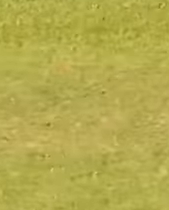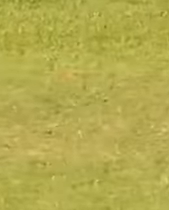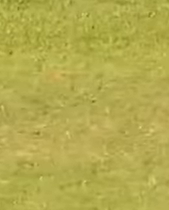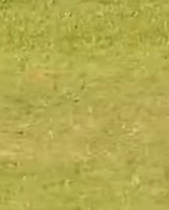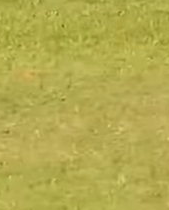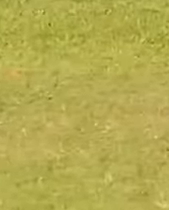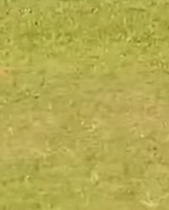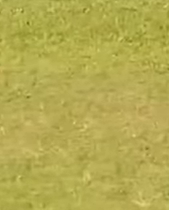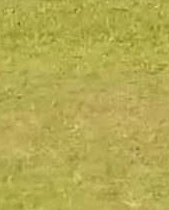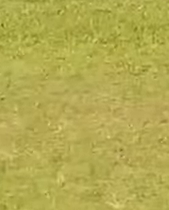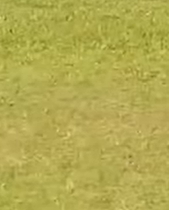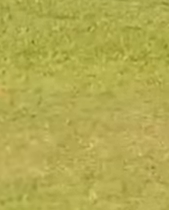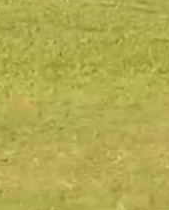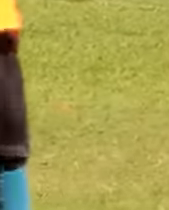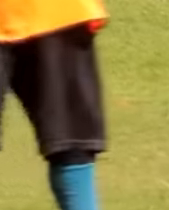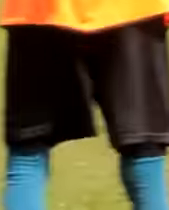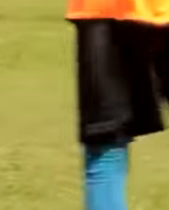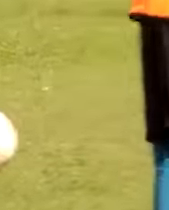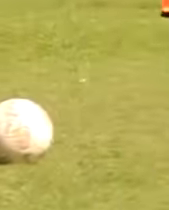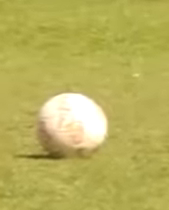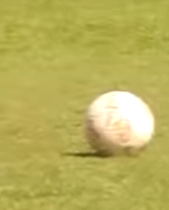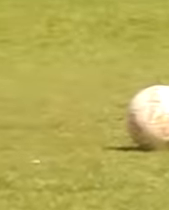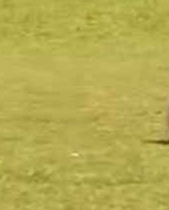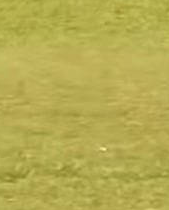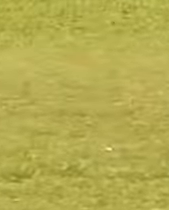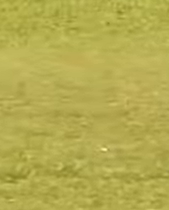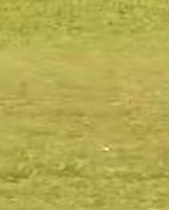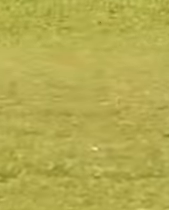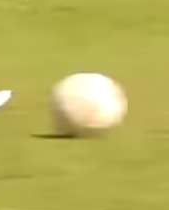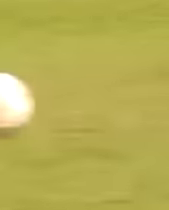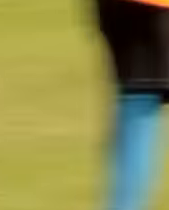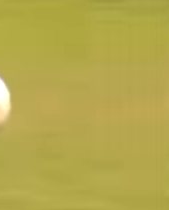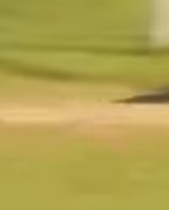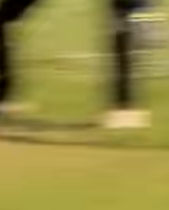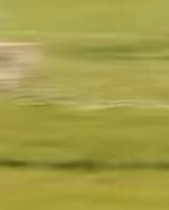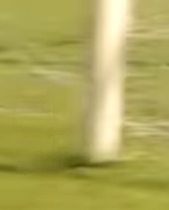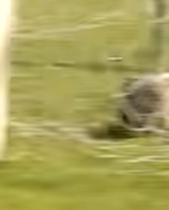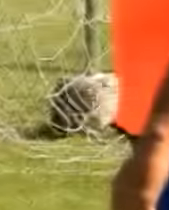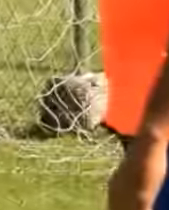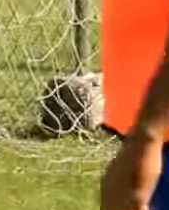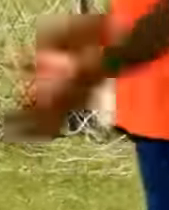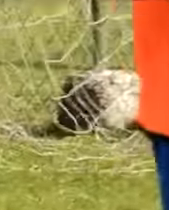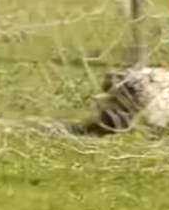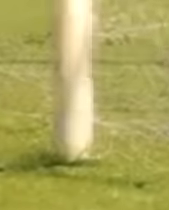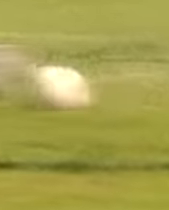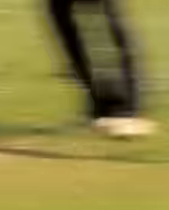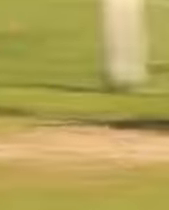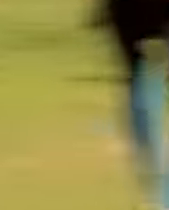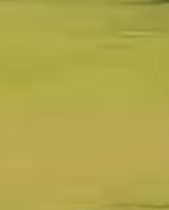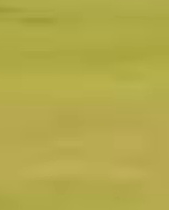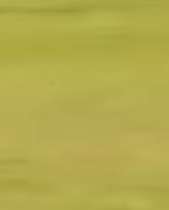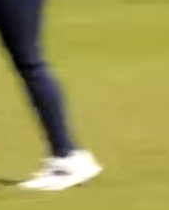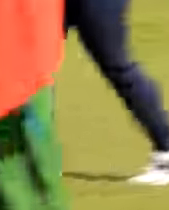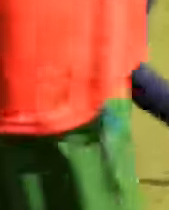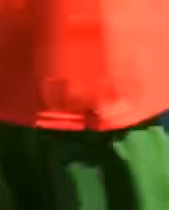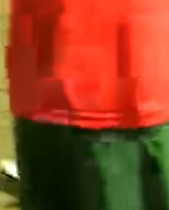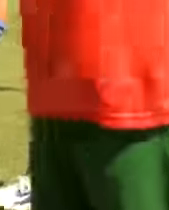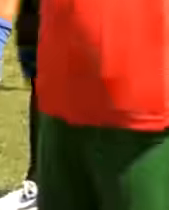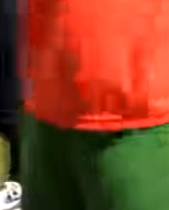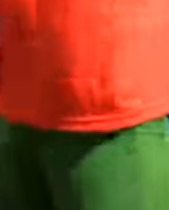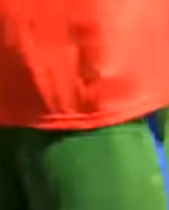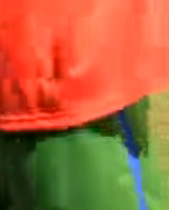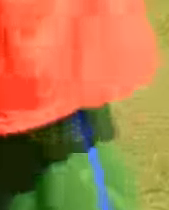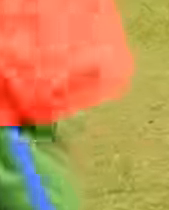Fernanda corre no campo com a bola na mão. Ela coloca a bola na grama, chuta e faz gol. Chico e os outros jogadores observam